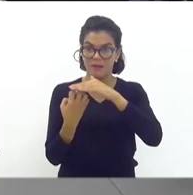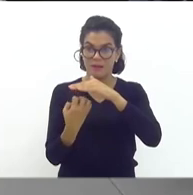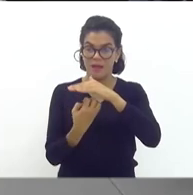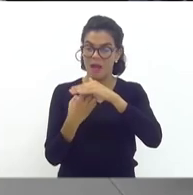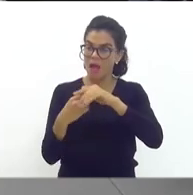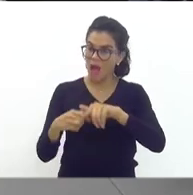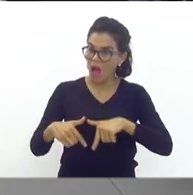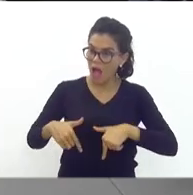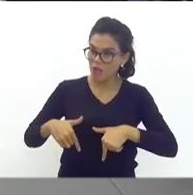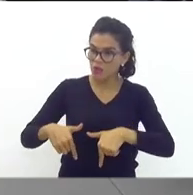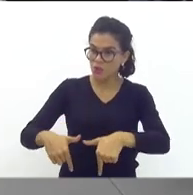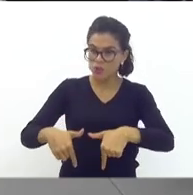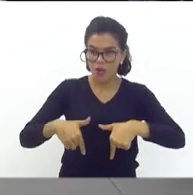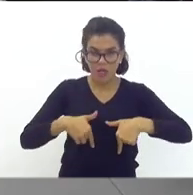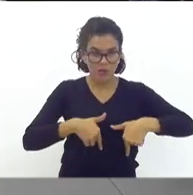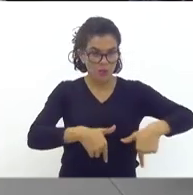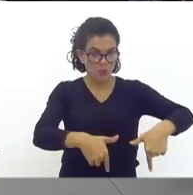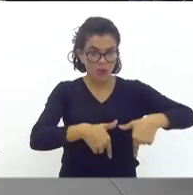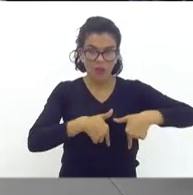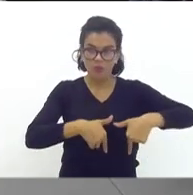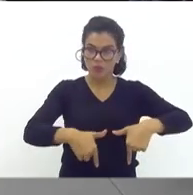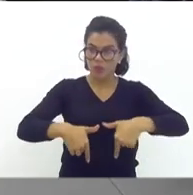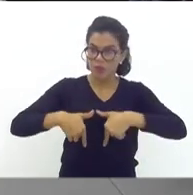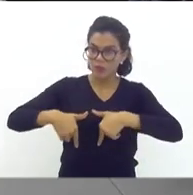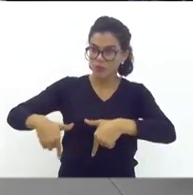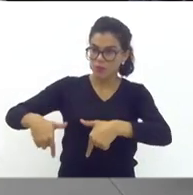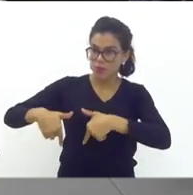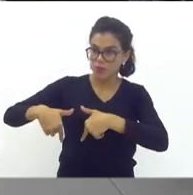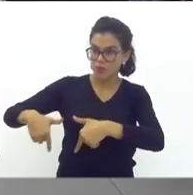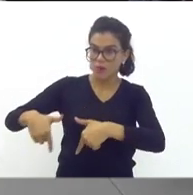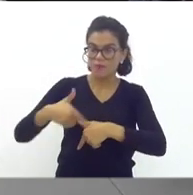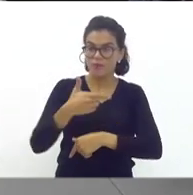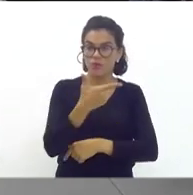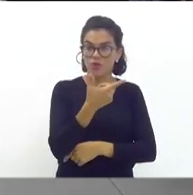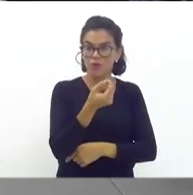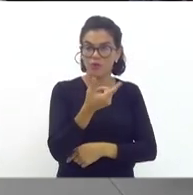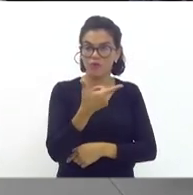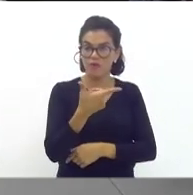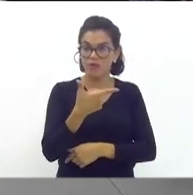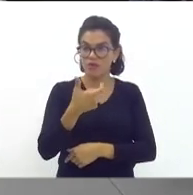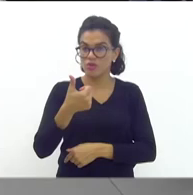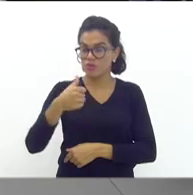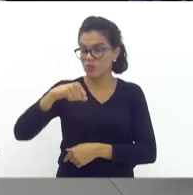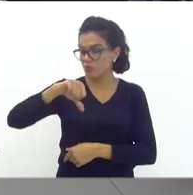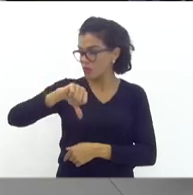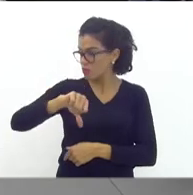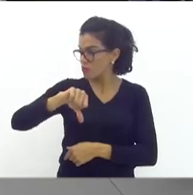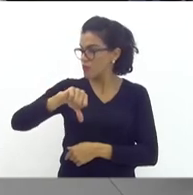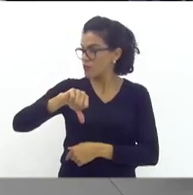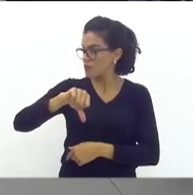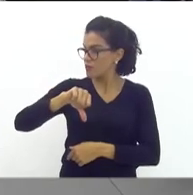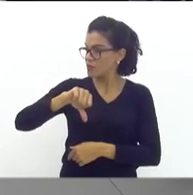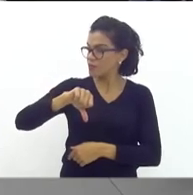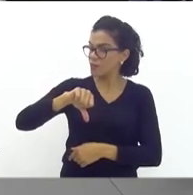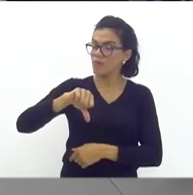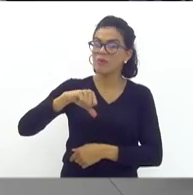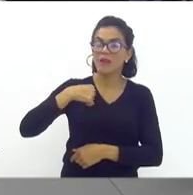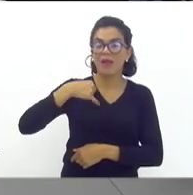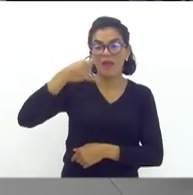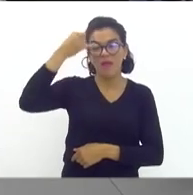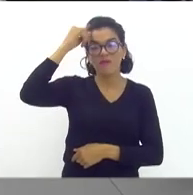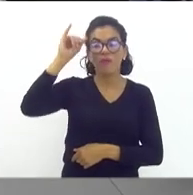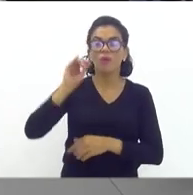atua e a tua bastante ao final de 2021 a gente evitou um aumento